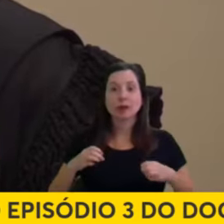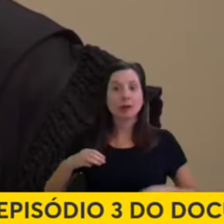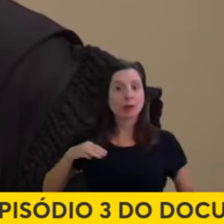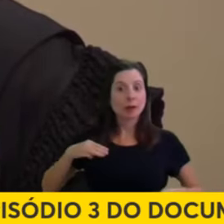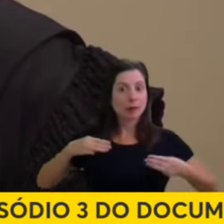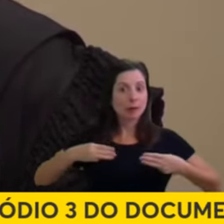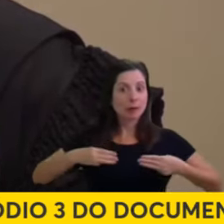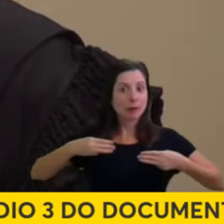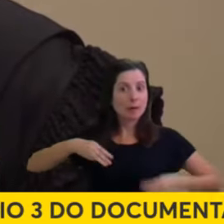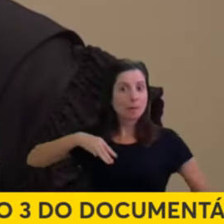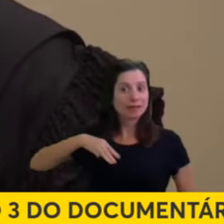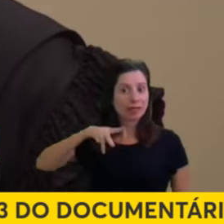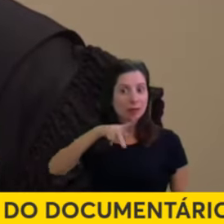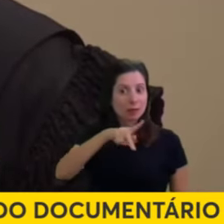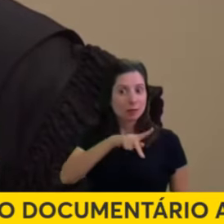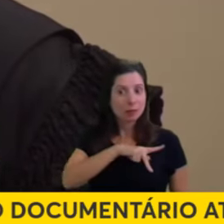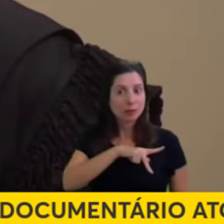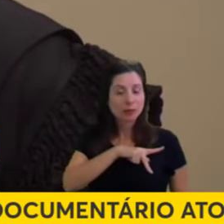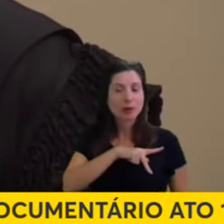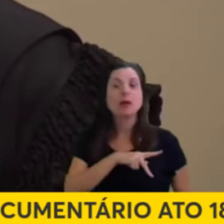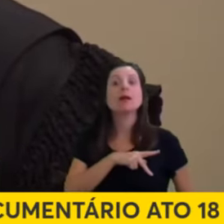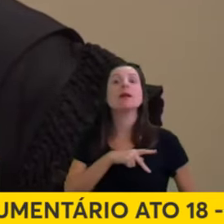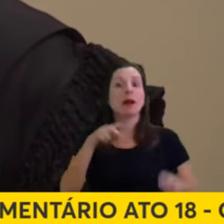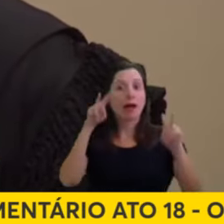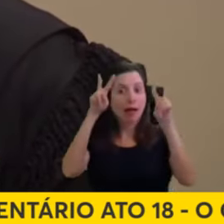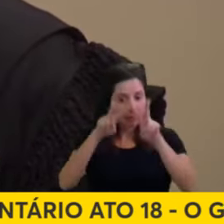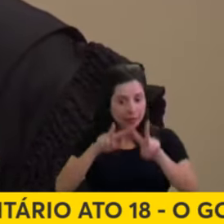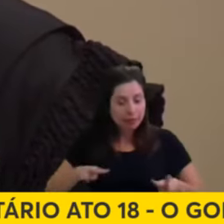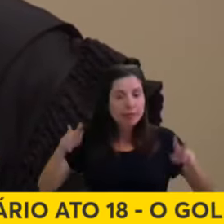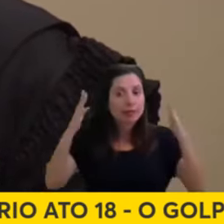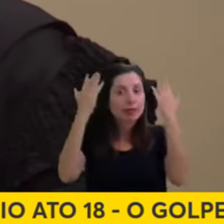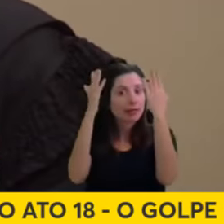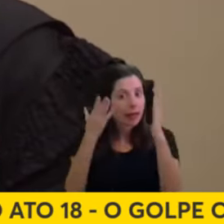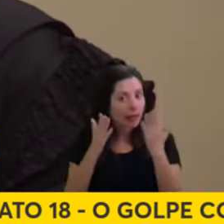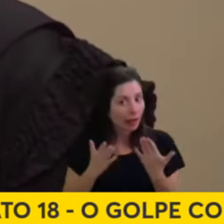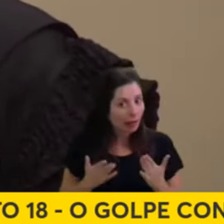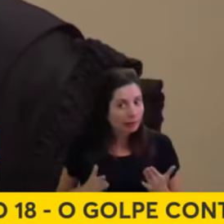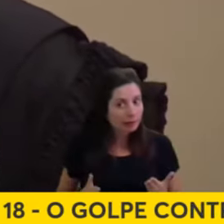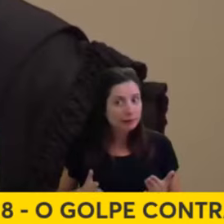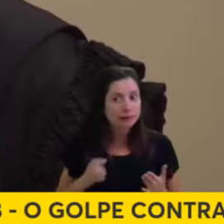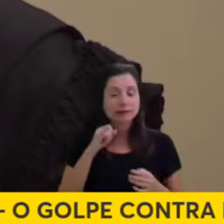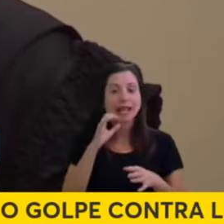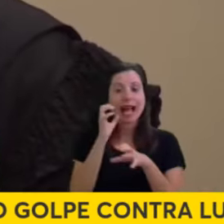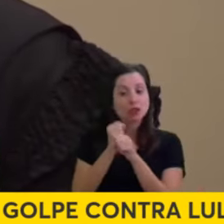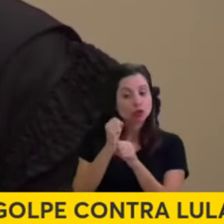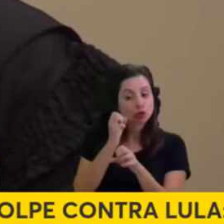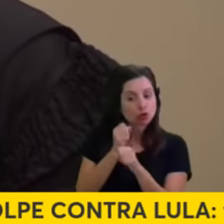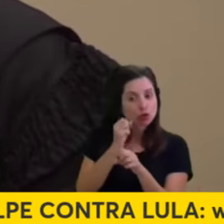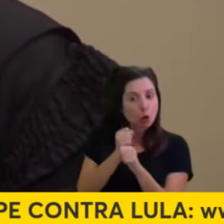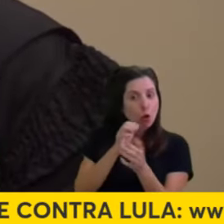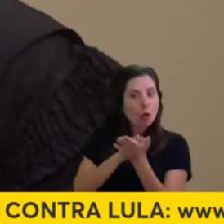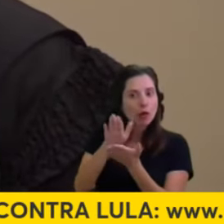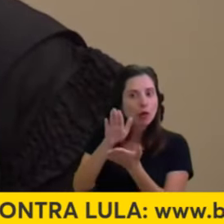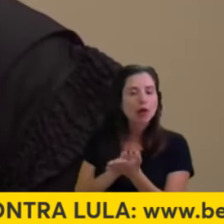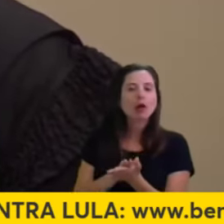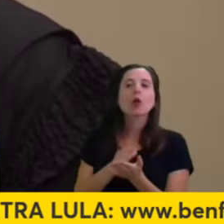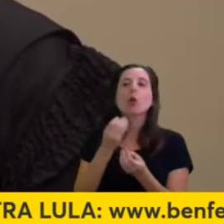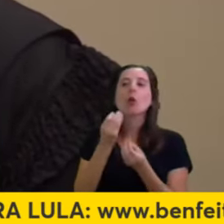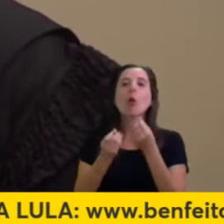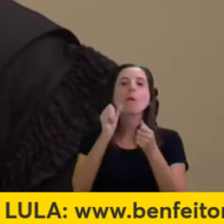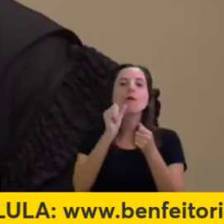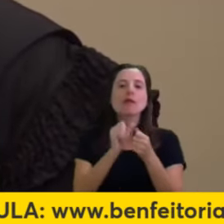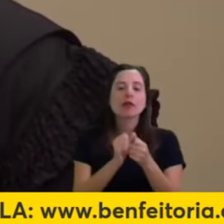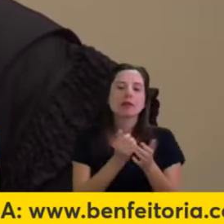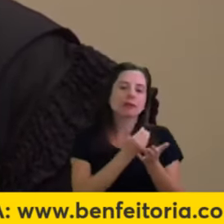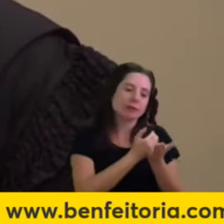ser possível downgrade de cargos porém a análise deveria ser feita ser a soma das despesas tal Como fizeram as iniciais ouvida por